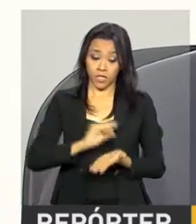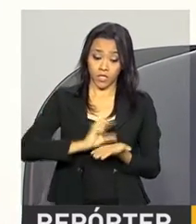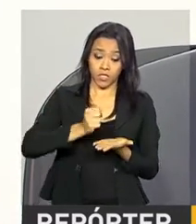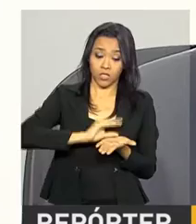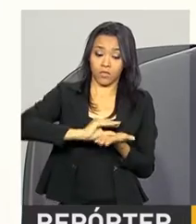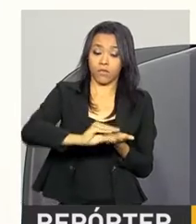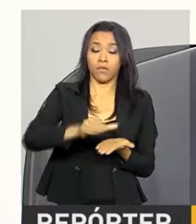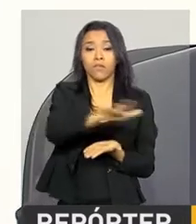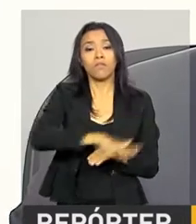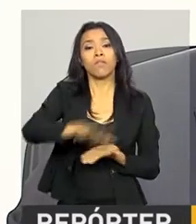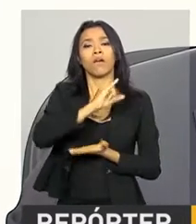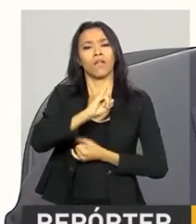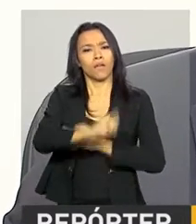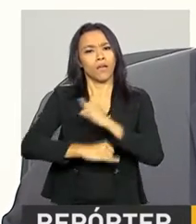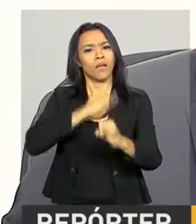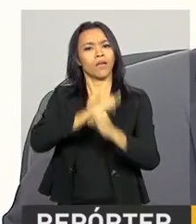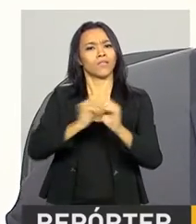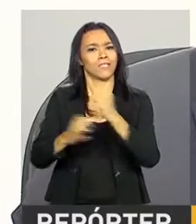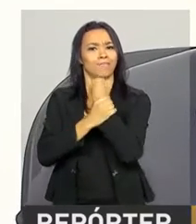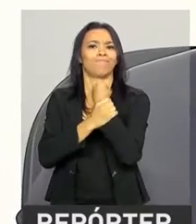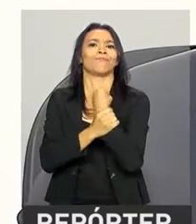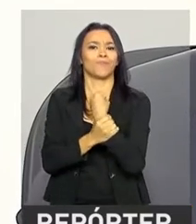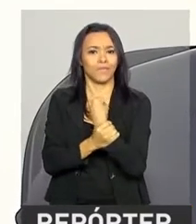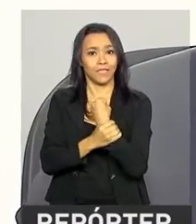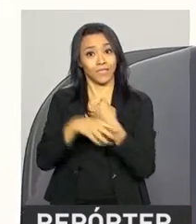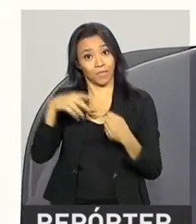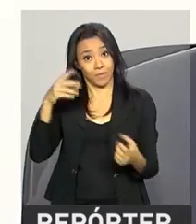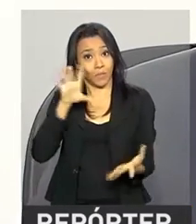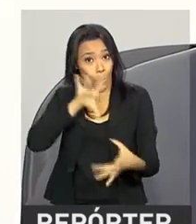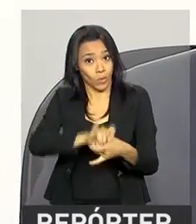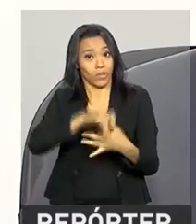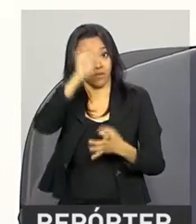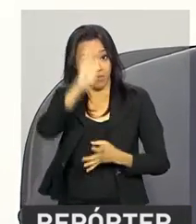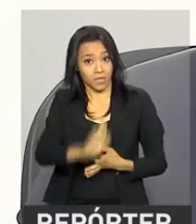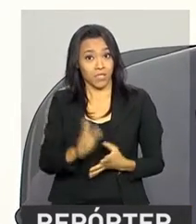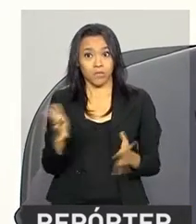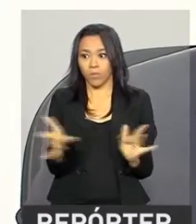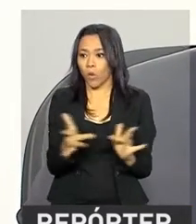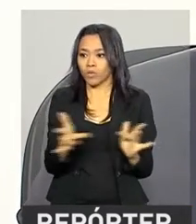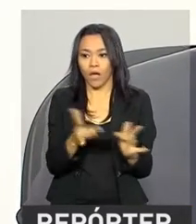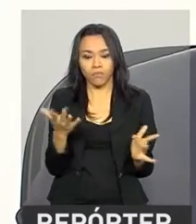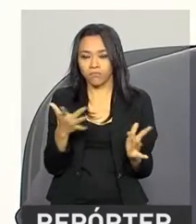que essa nova realidade, né, do Brasil conectado